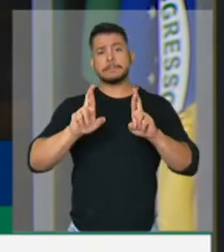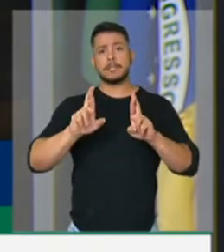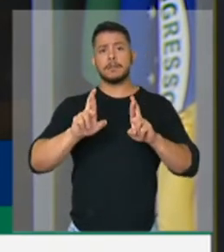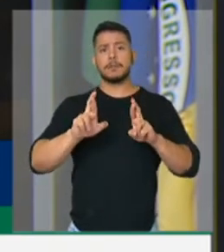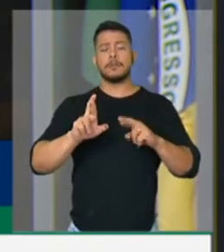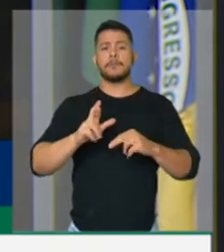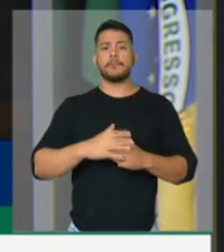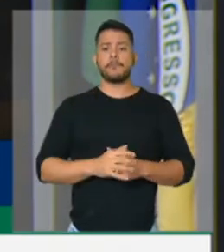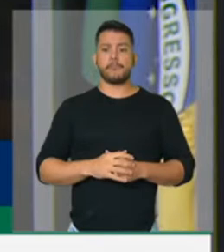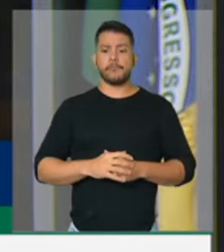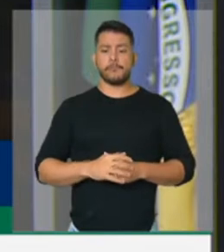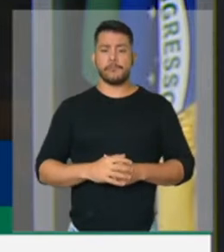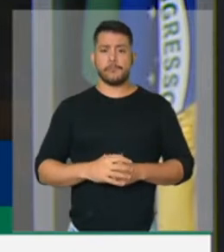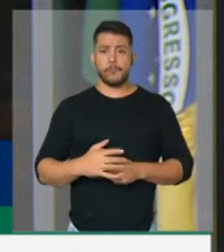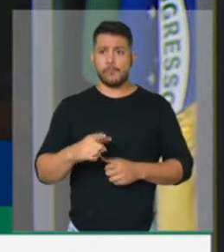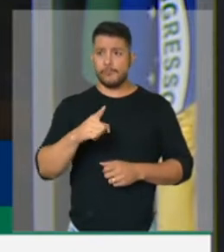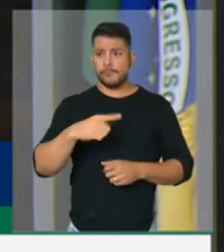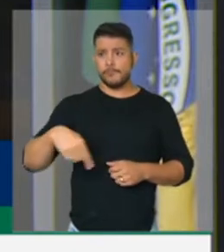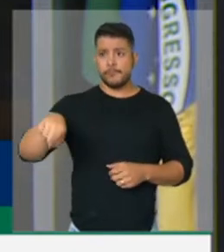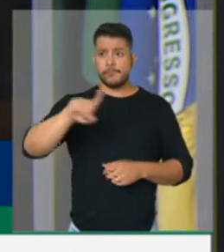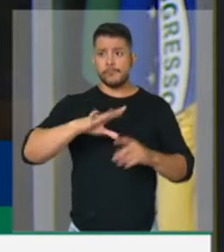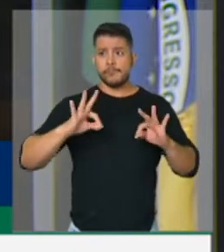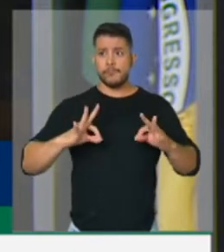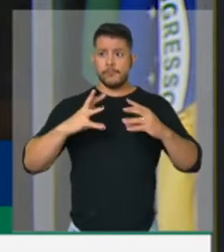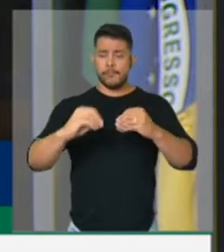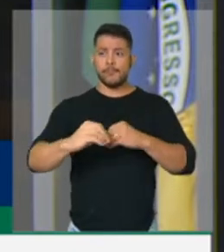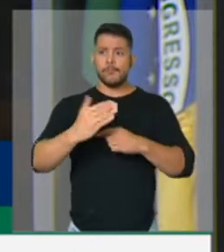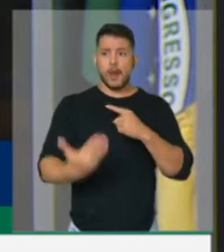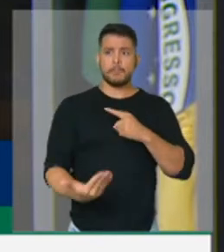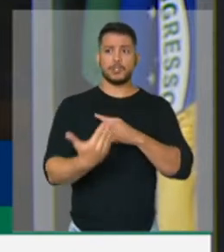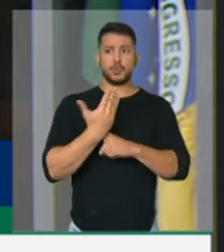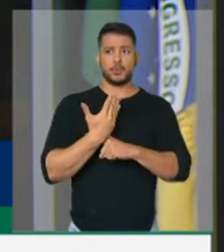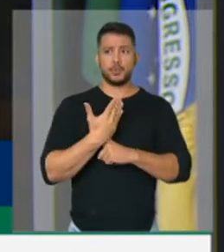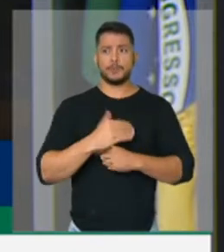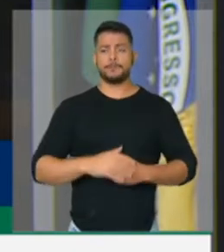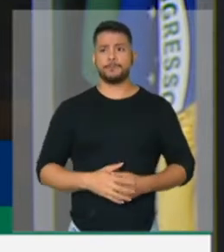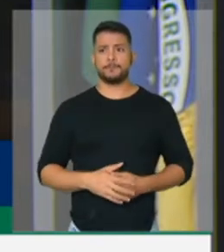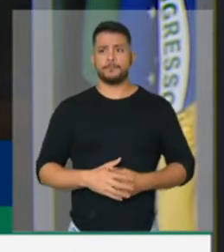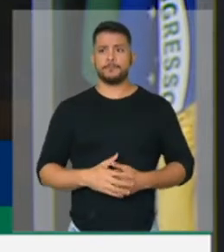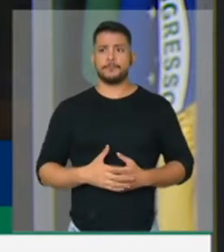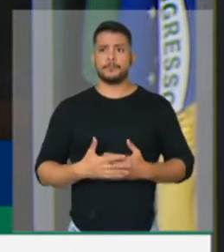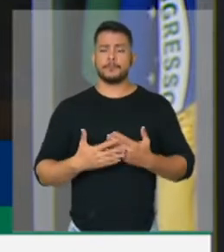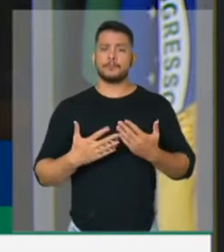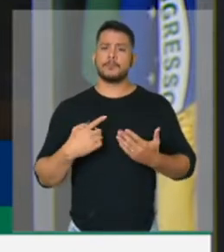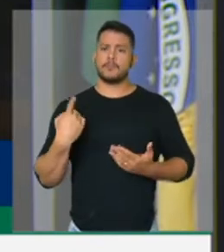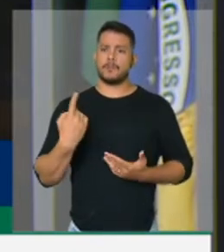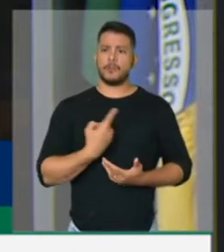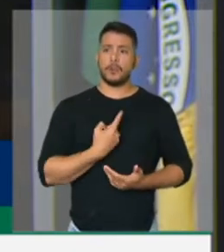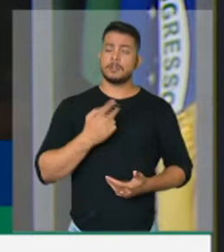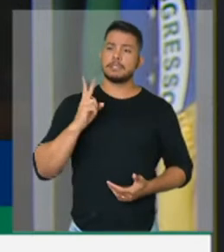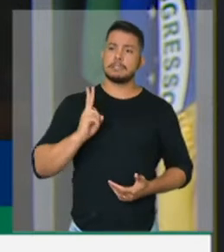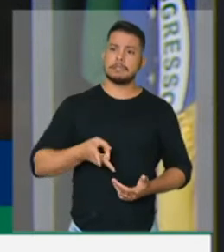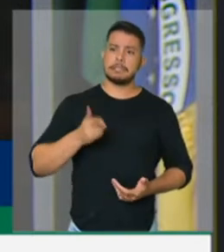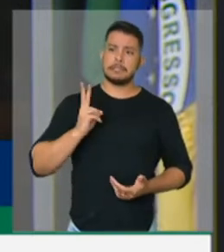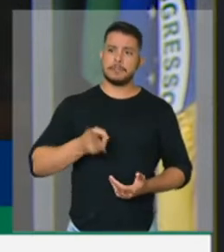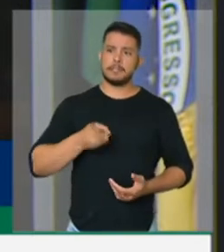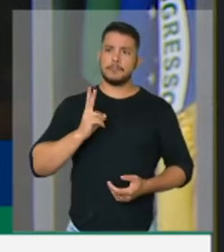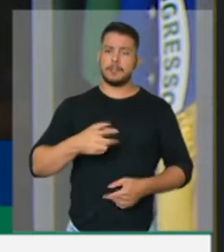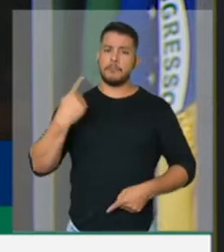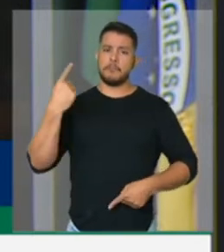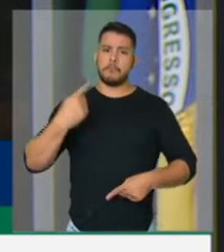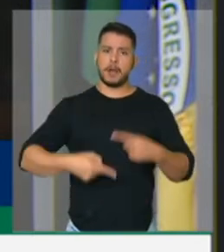opinião de todos para avançarmos nesse assunto. Ficamos aqui discutindo mais de